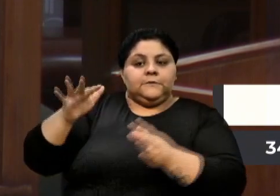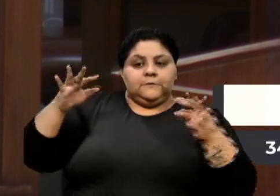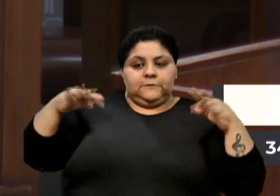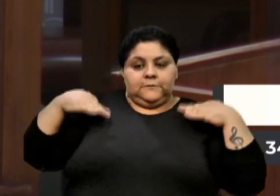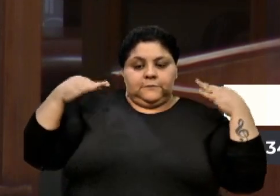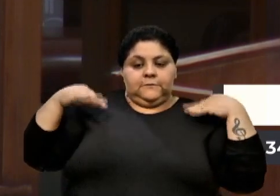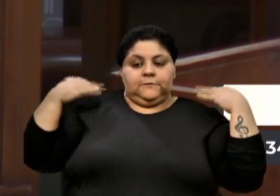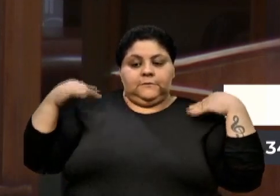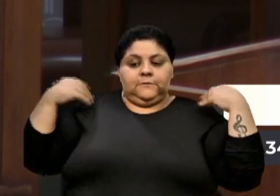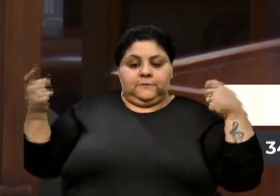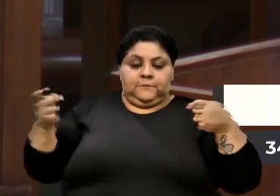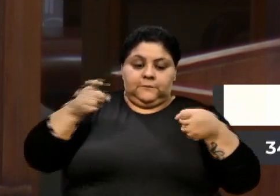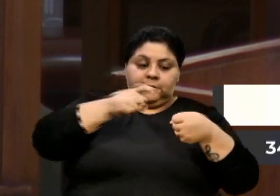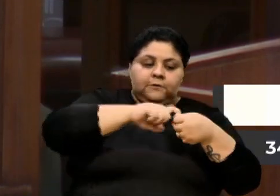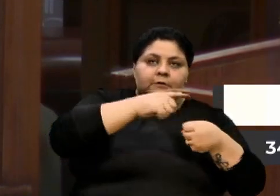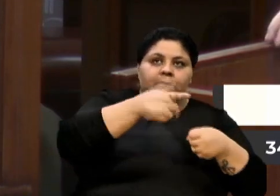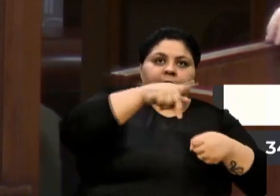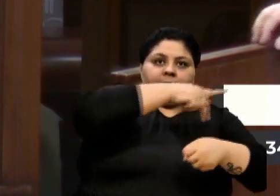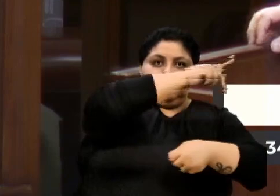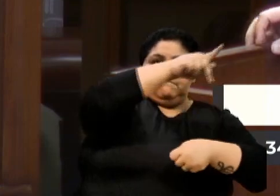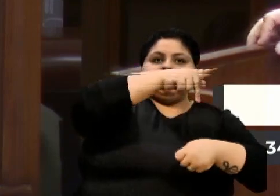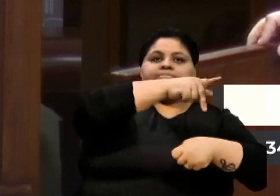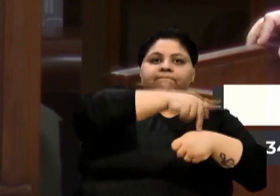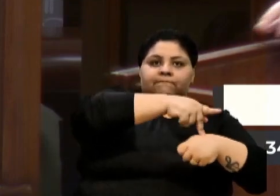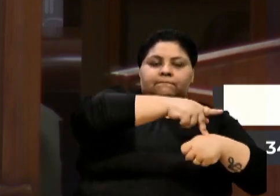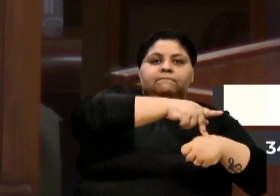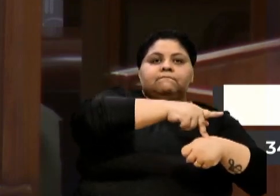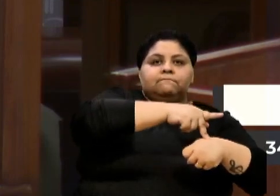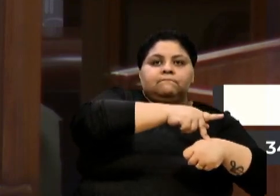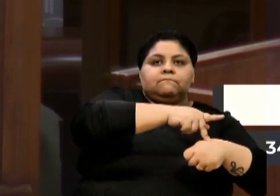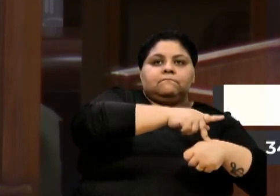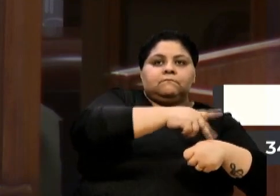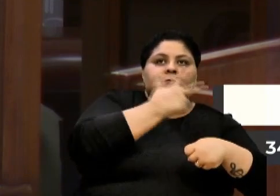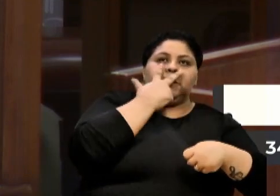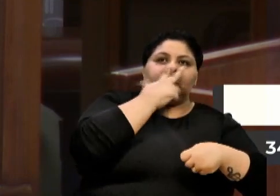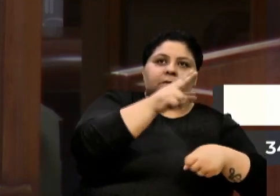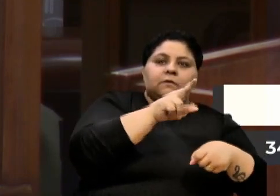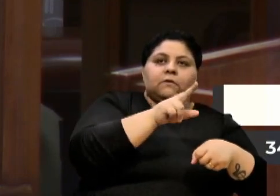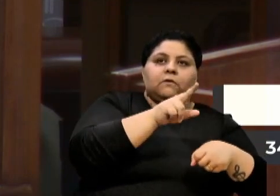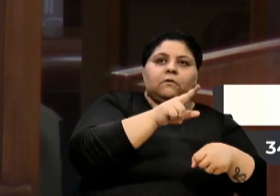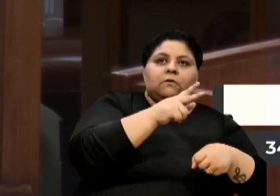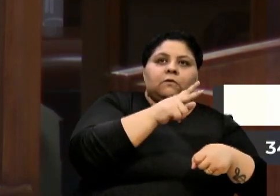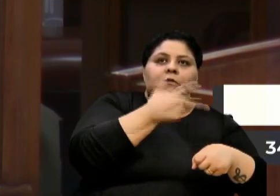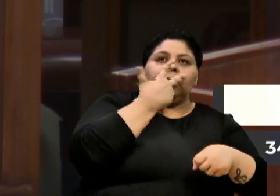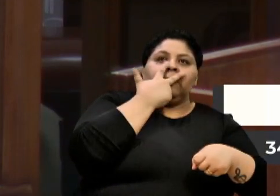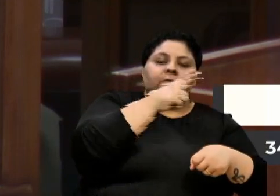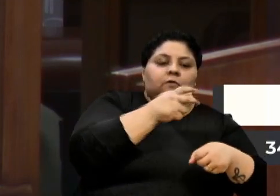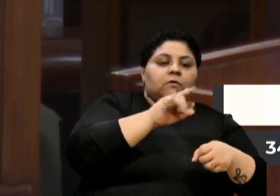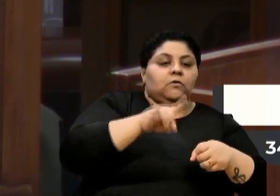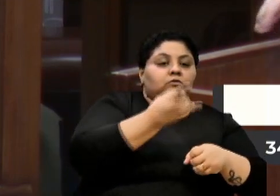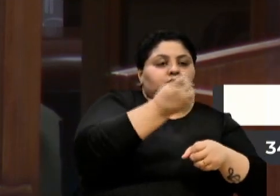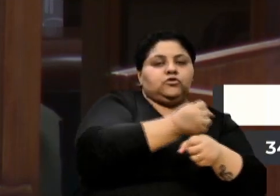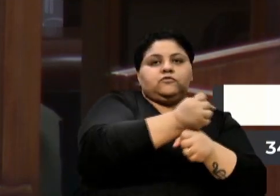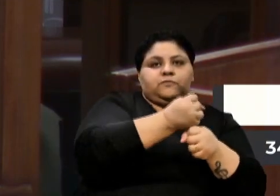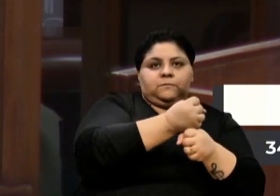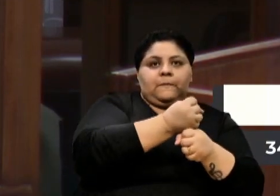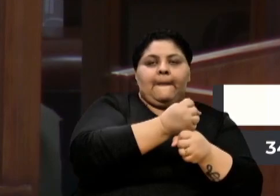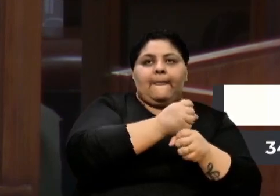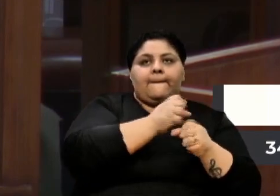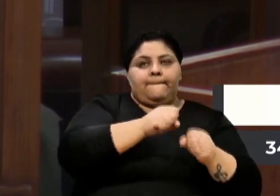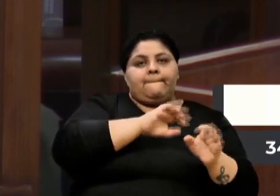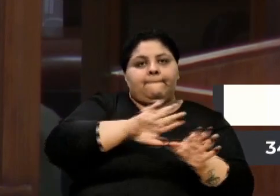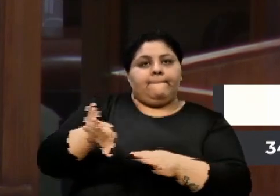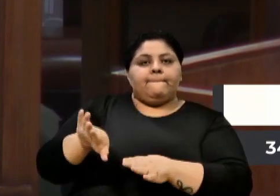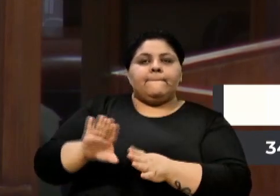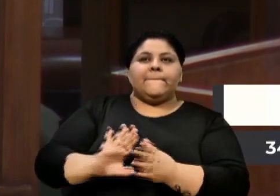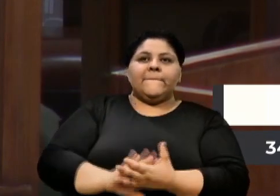ficou no mesmo patamar que se esperava ou que aconteceu, que se consolidou nos últimos anos. Pode passar. Aí eu